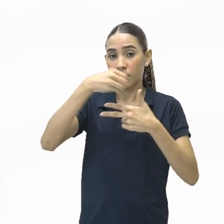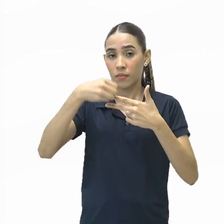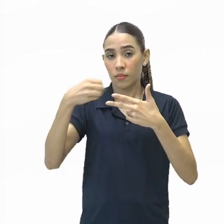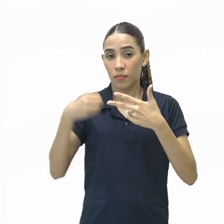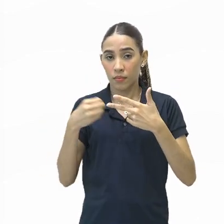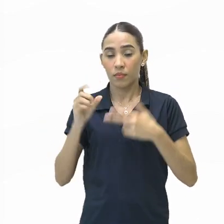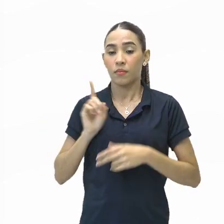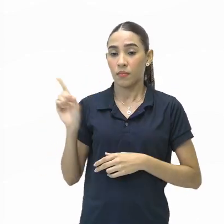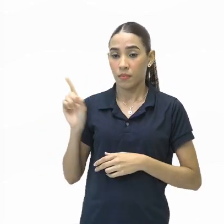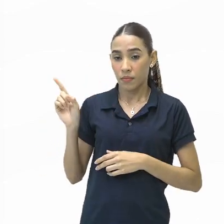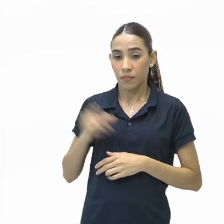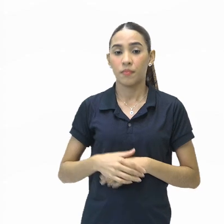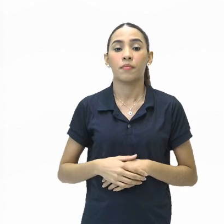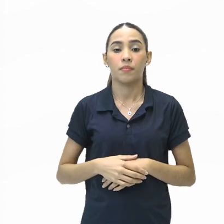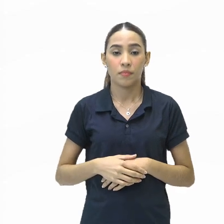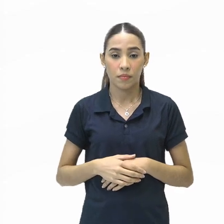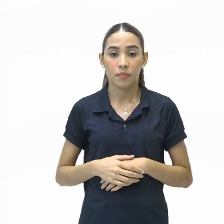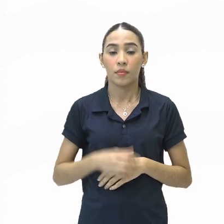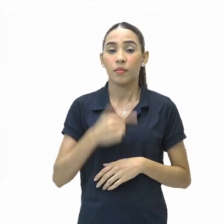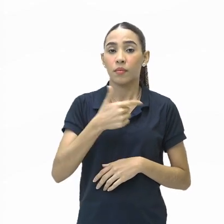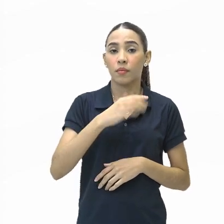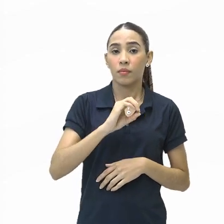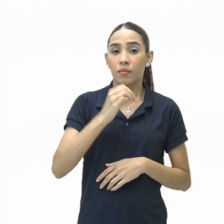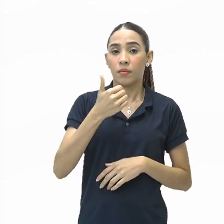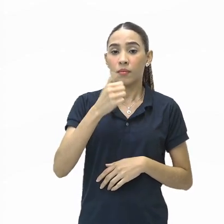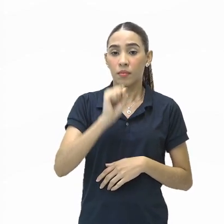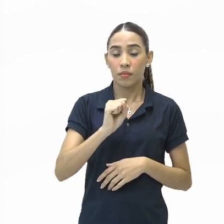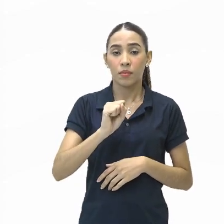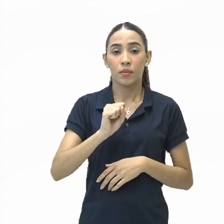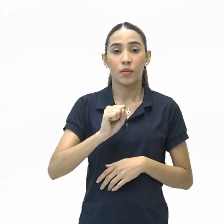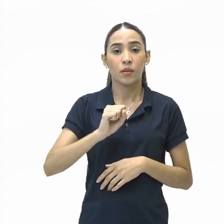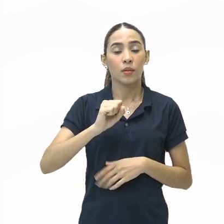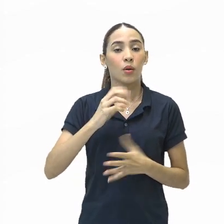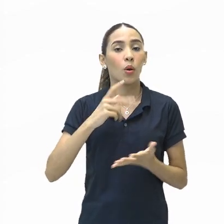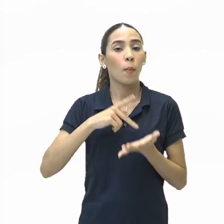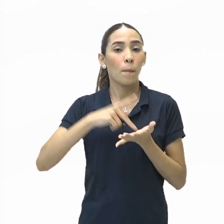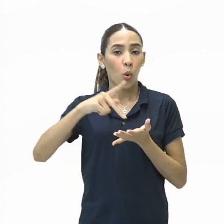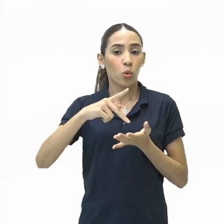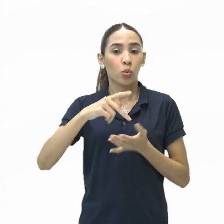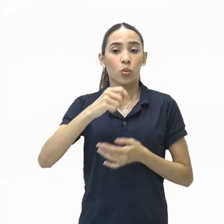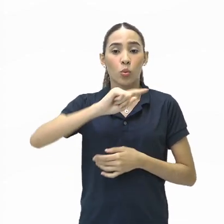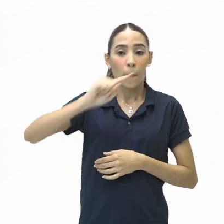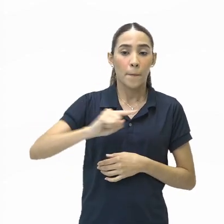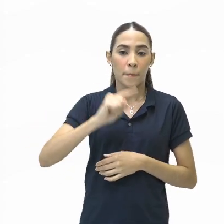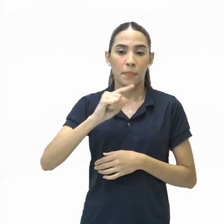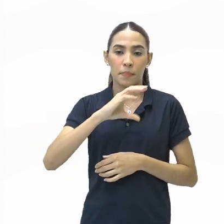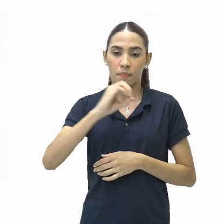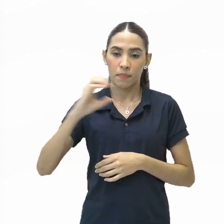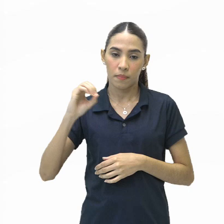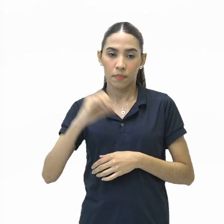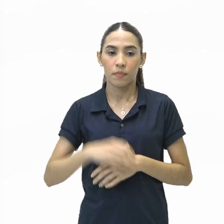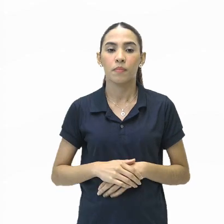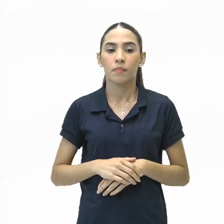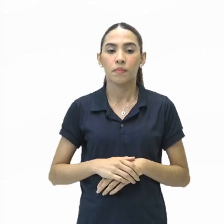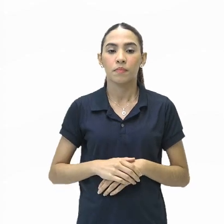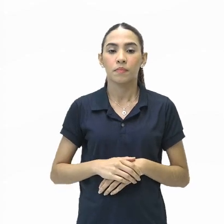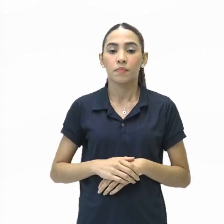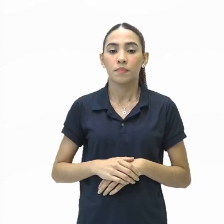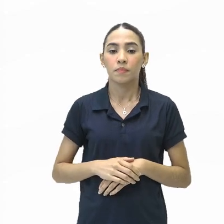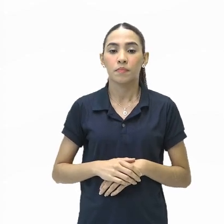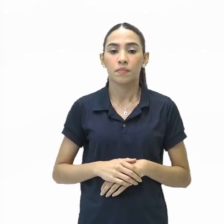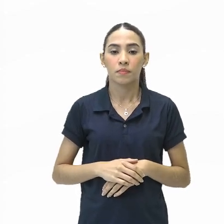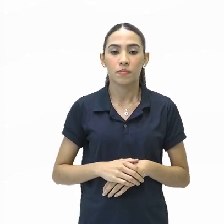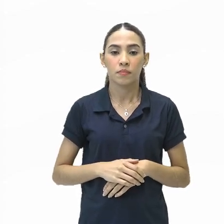mesmo. Parte de uma redação do Enem de 2018, que foi nota 1000, do Matheus Martins Cardoso, tá